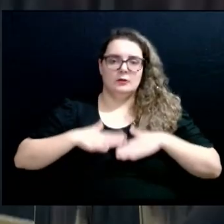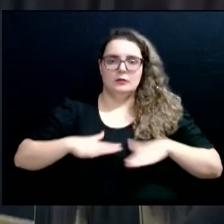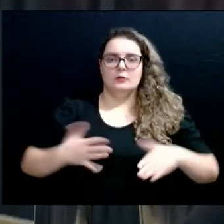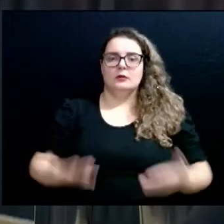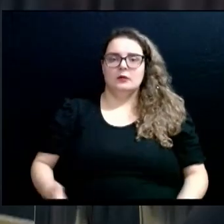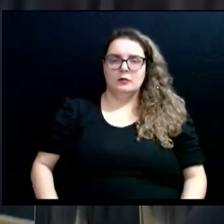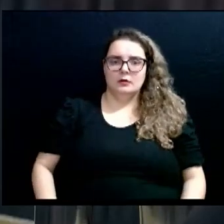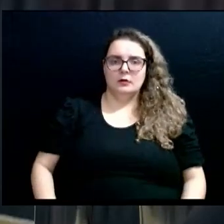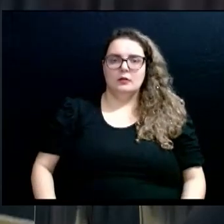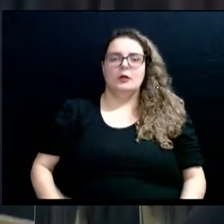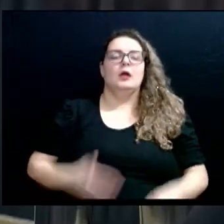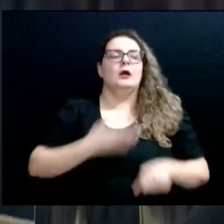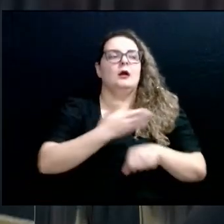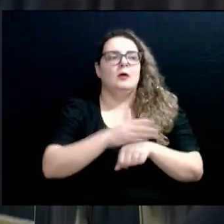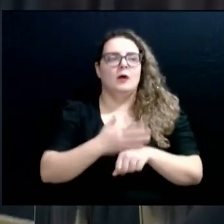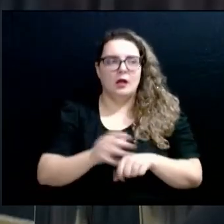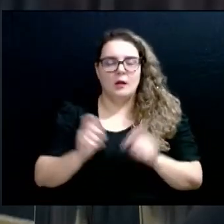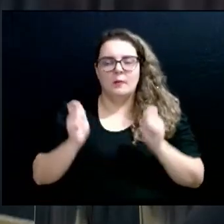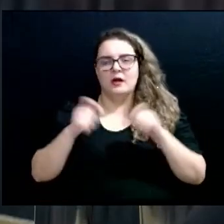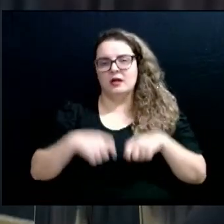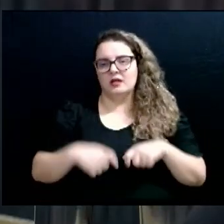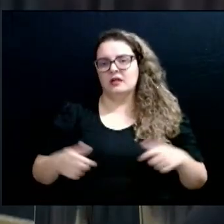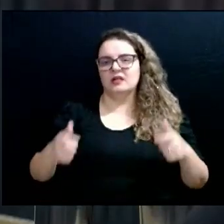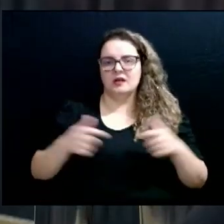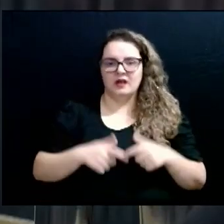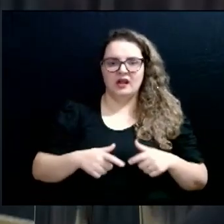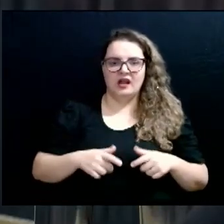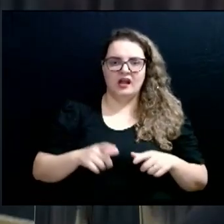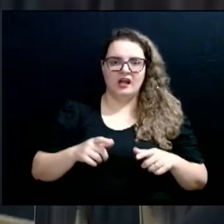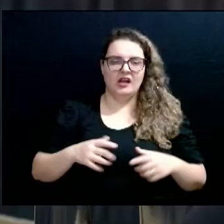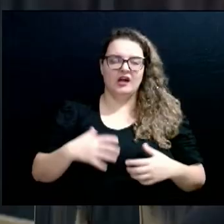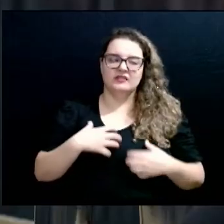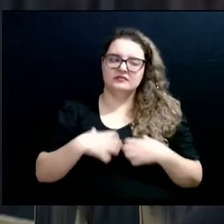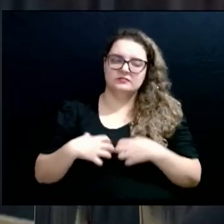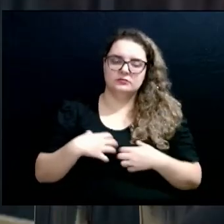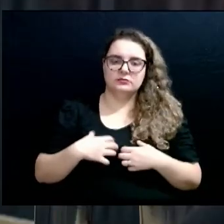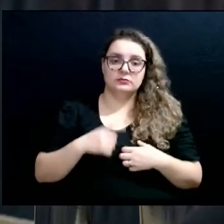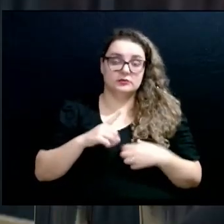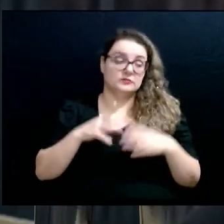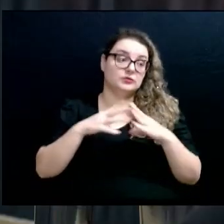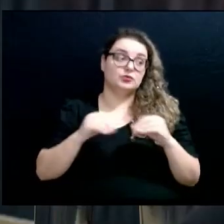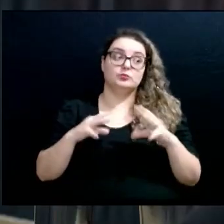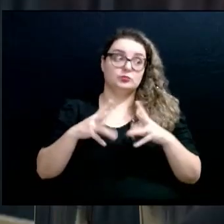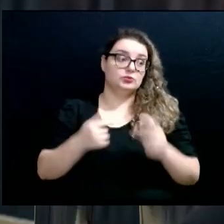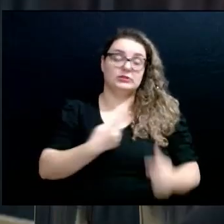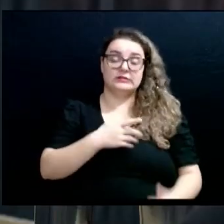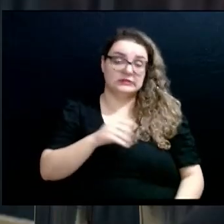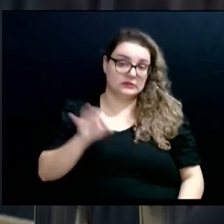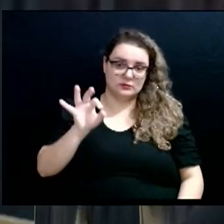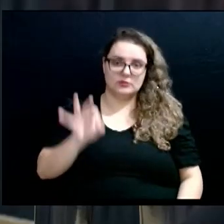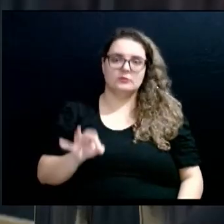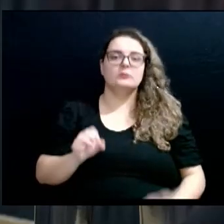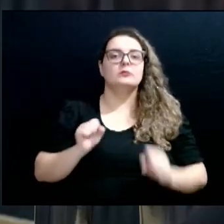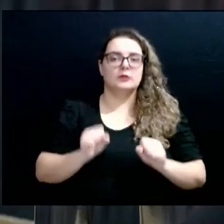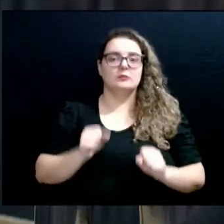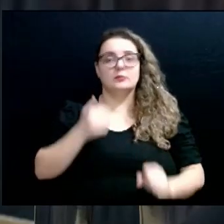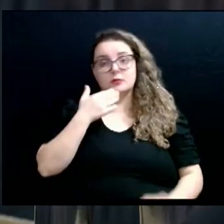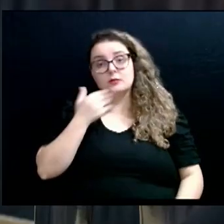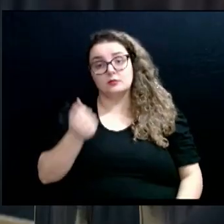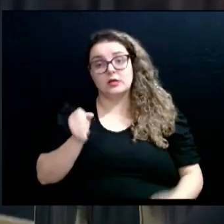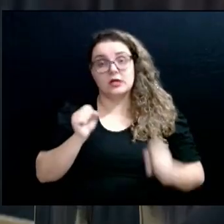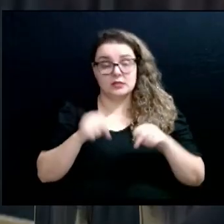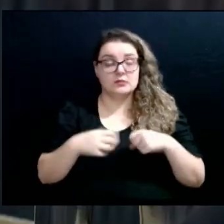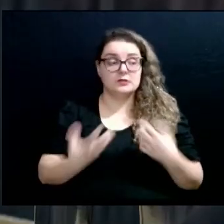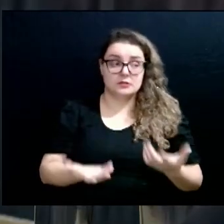possível diminuir esse desconforto, né? Talvez ele não vá desaparecer completamente, mas é possível melhorar. Mas sim, quando a gente